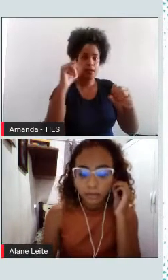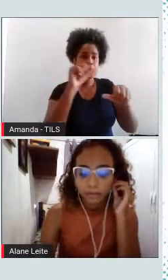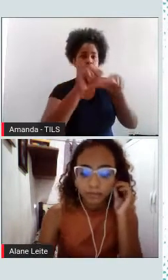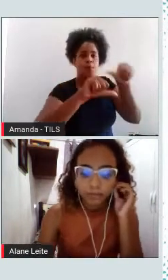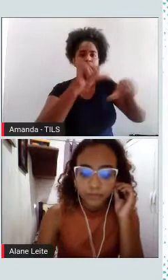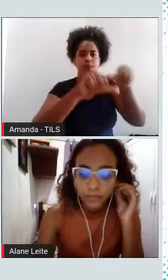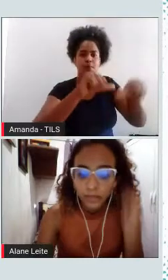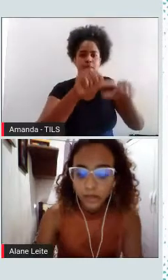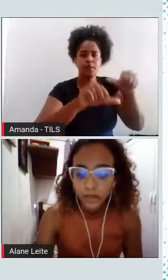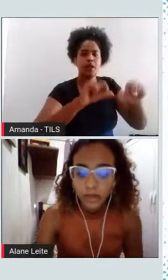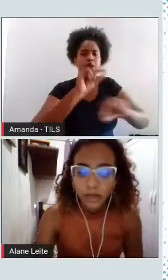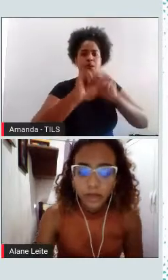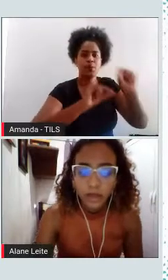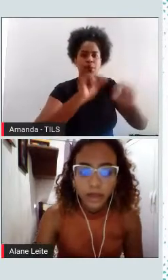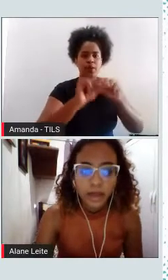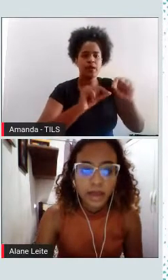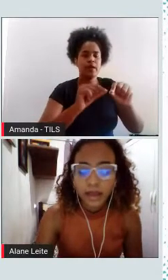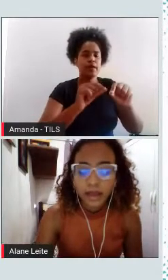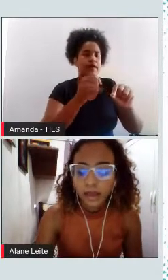ok?